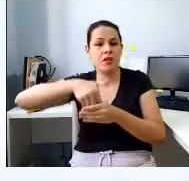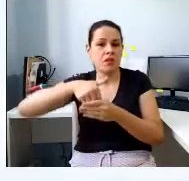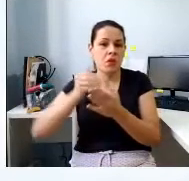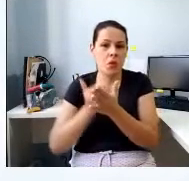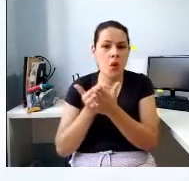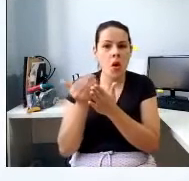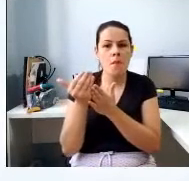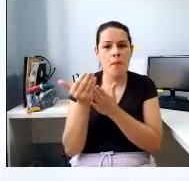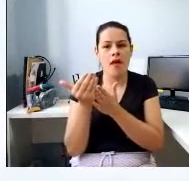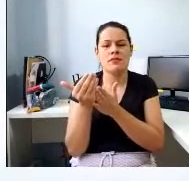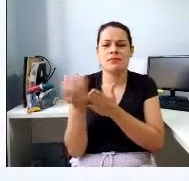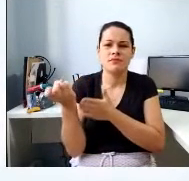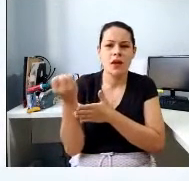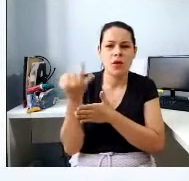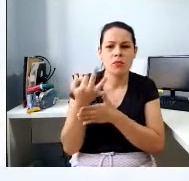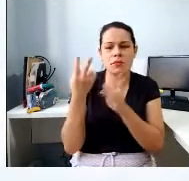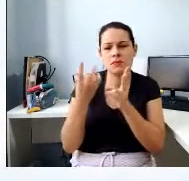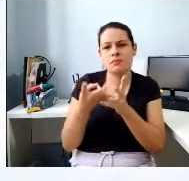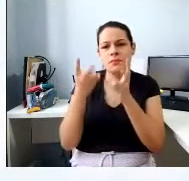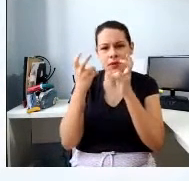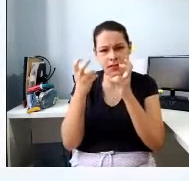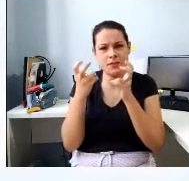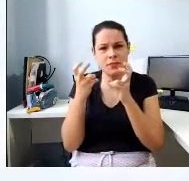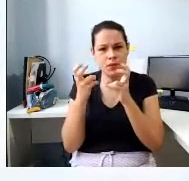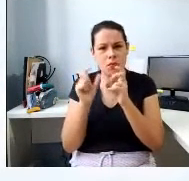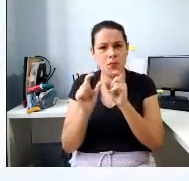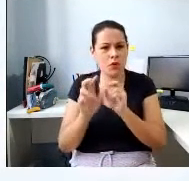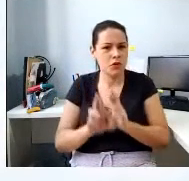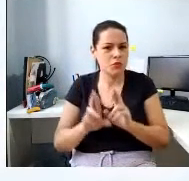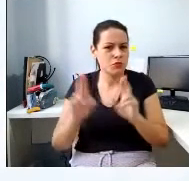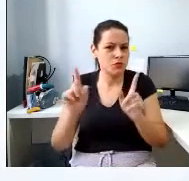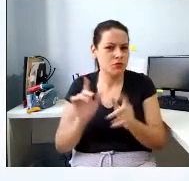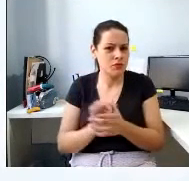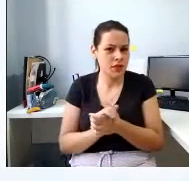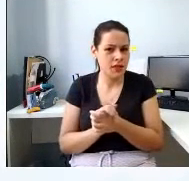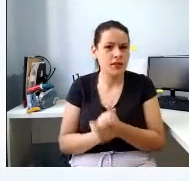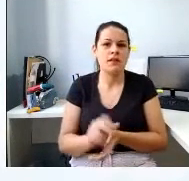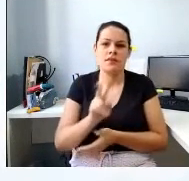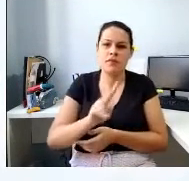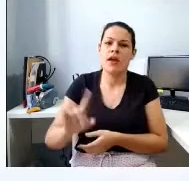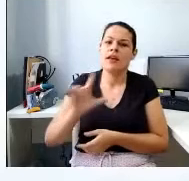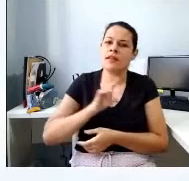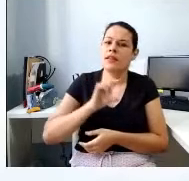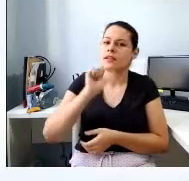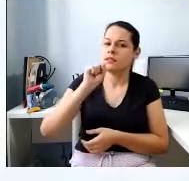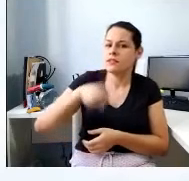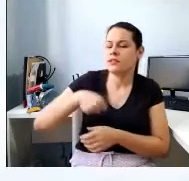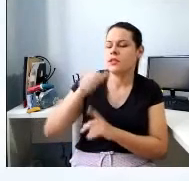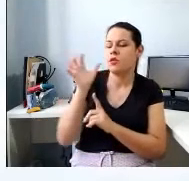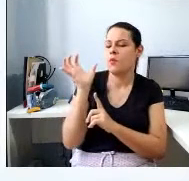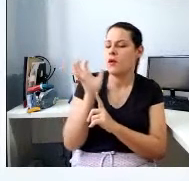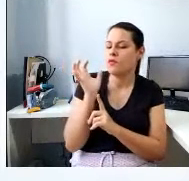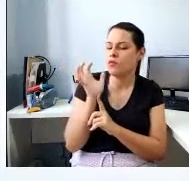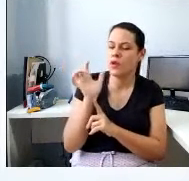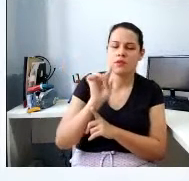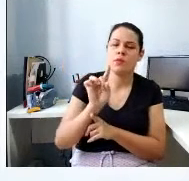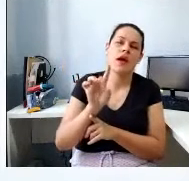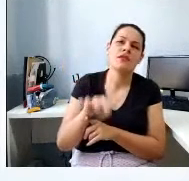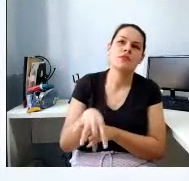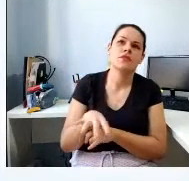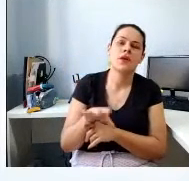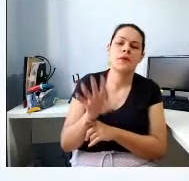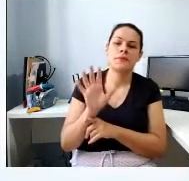que, algumas lições que vão influenciar não só o